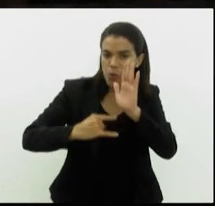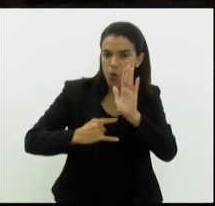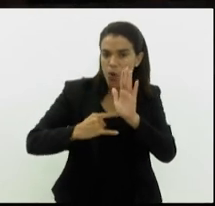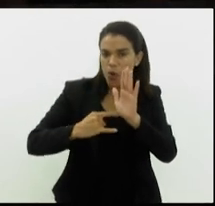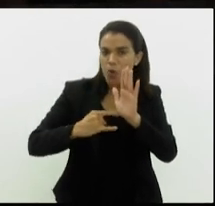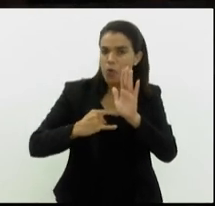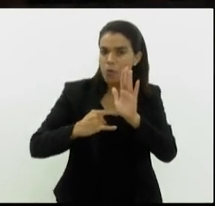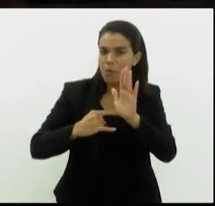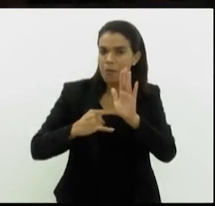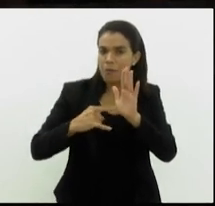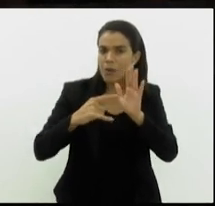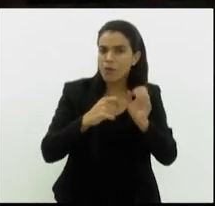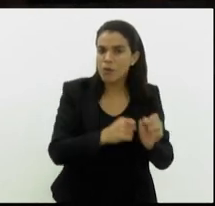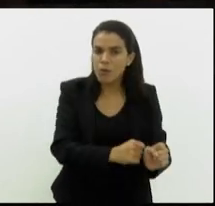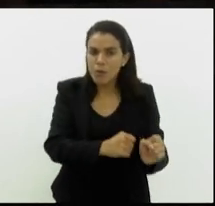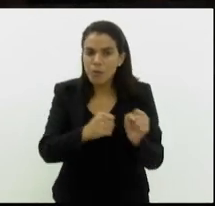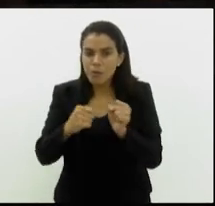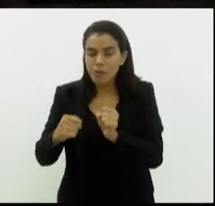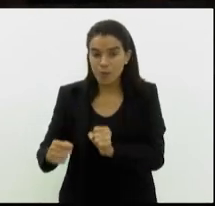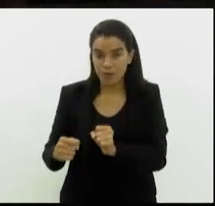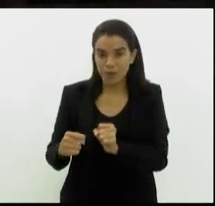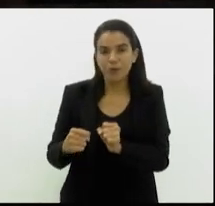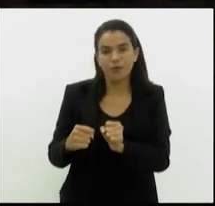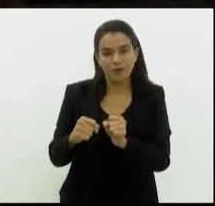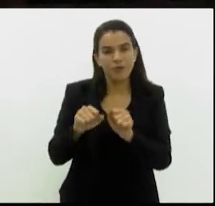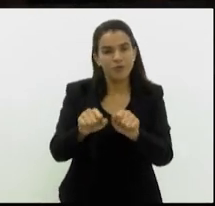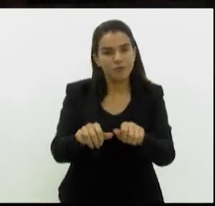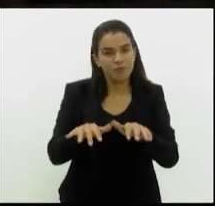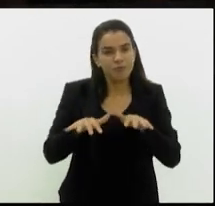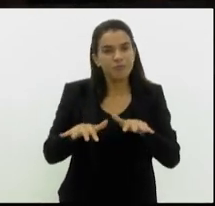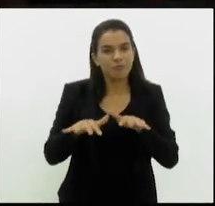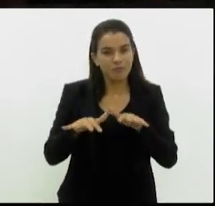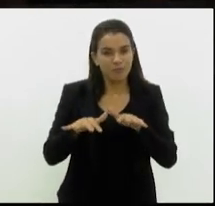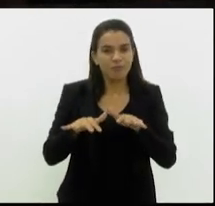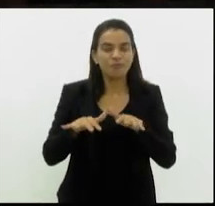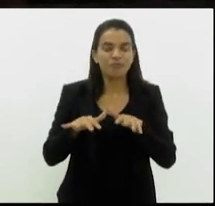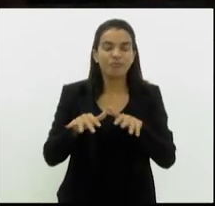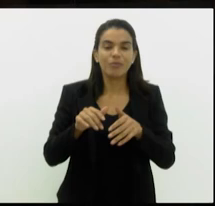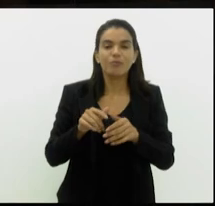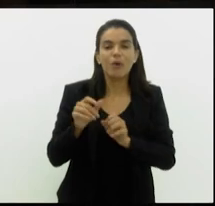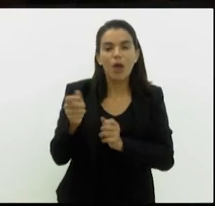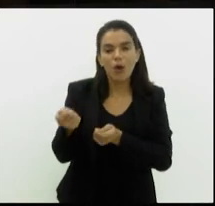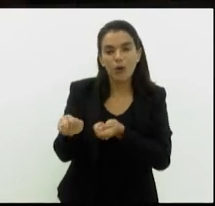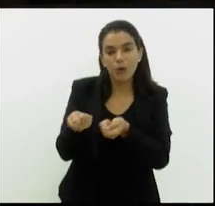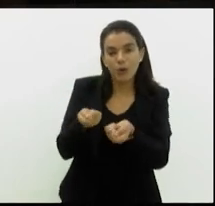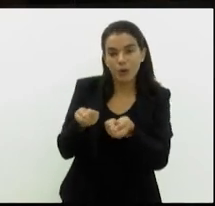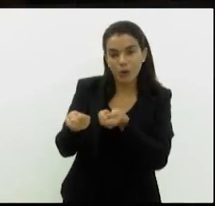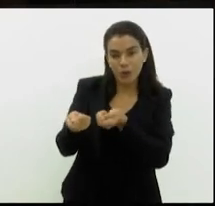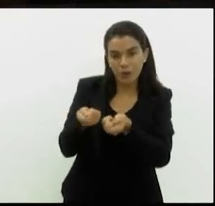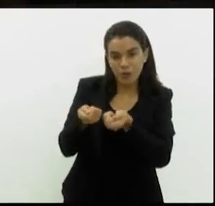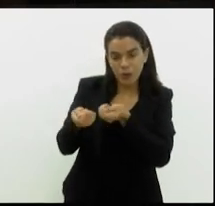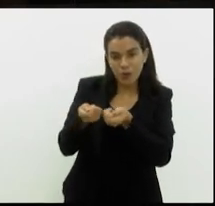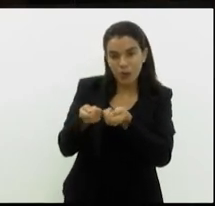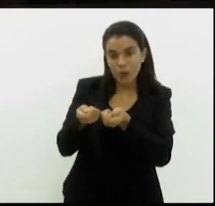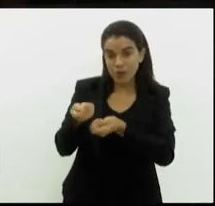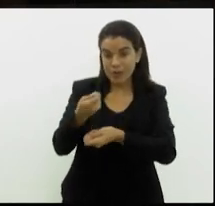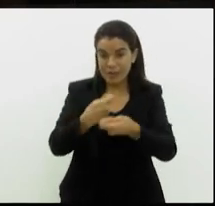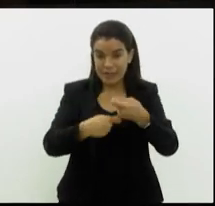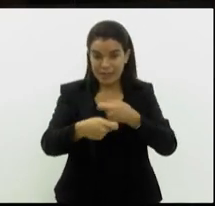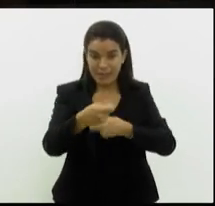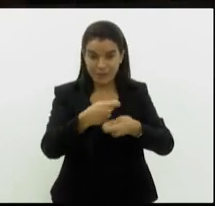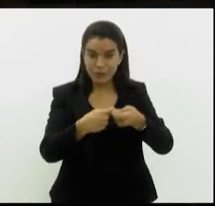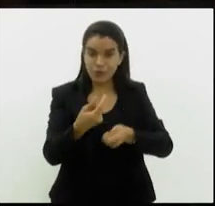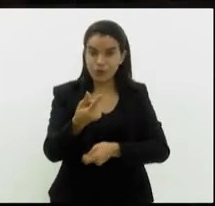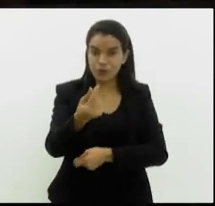forte que tem o Parlamento para fazer o controle externo da administração pública.